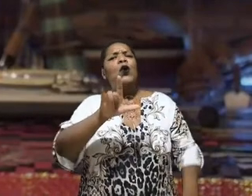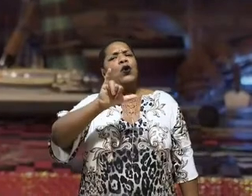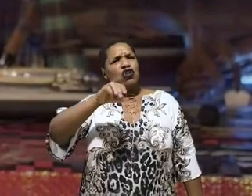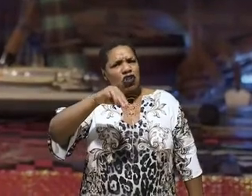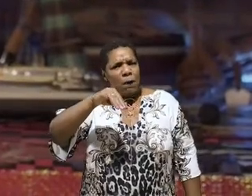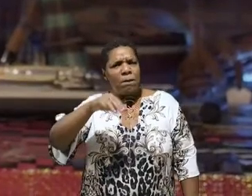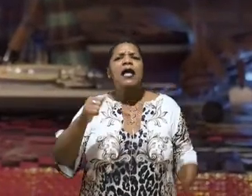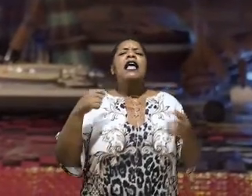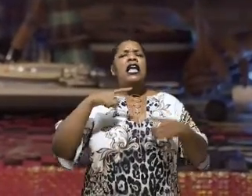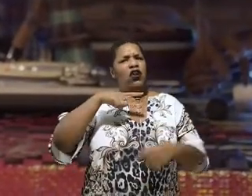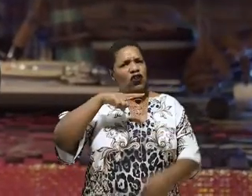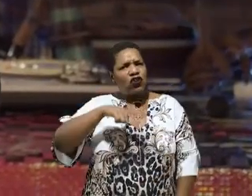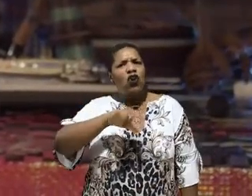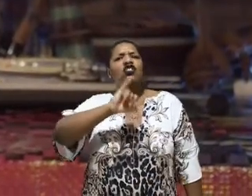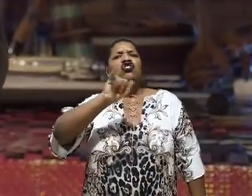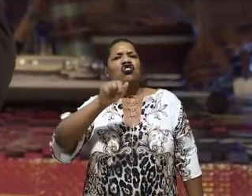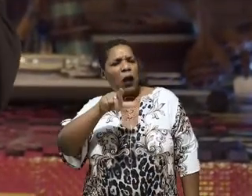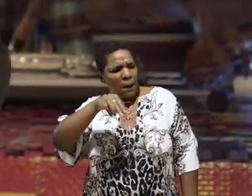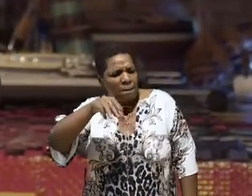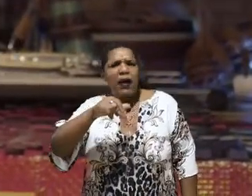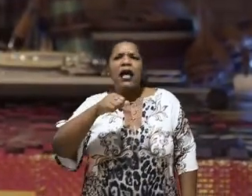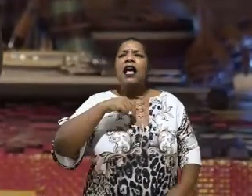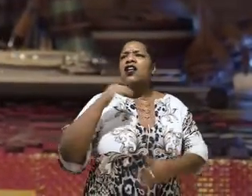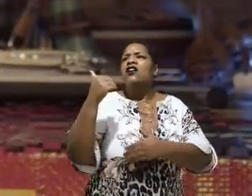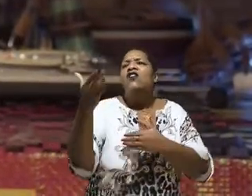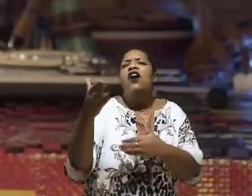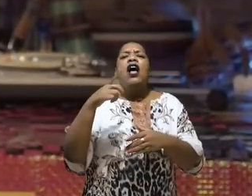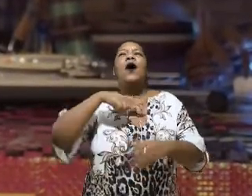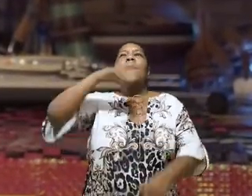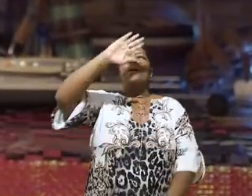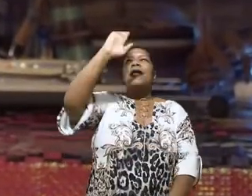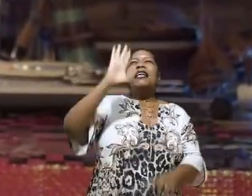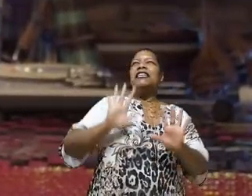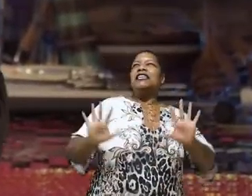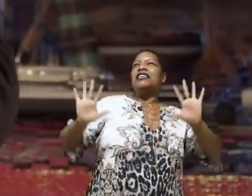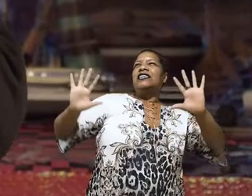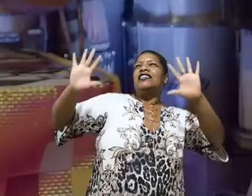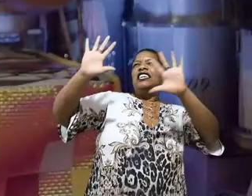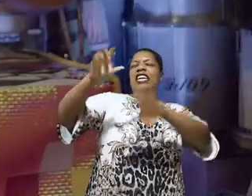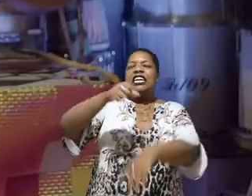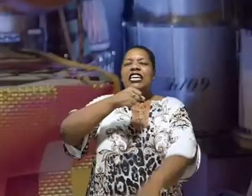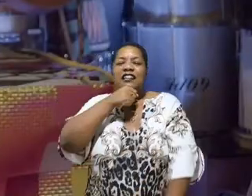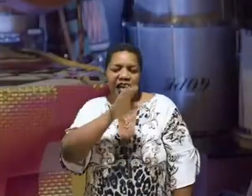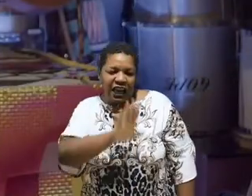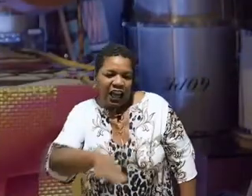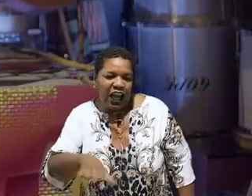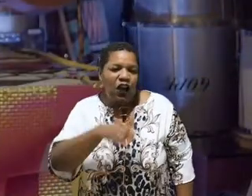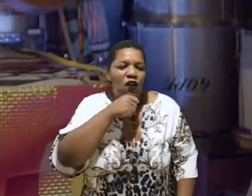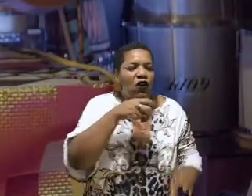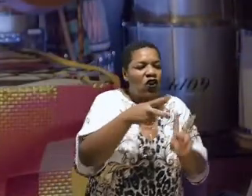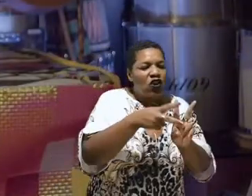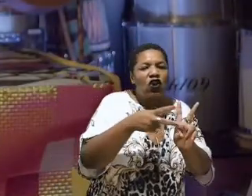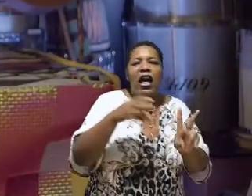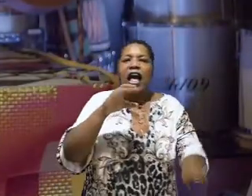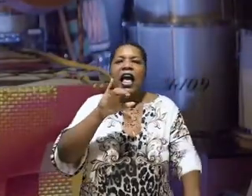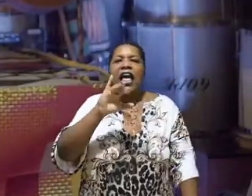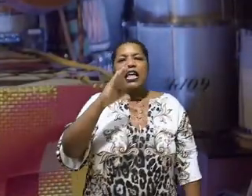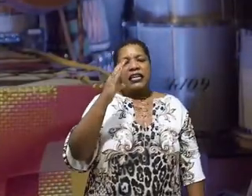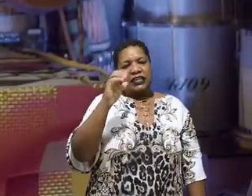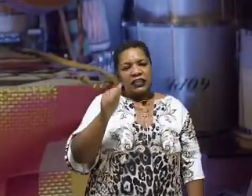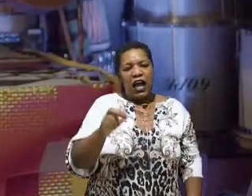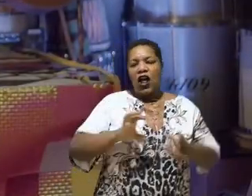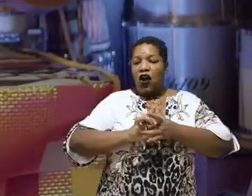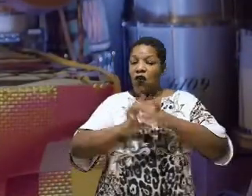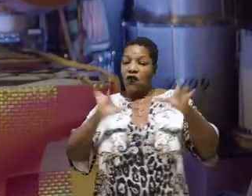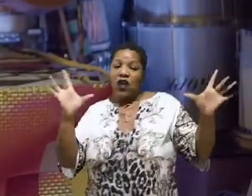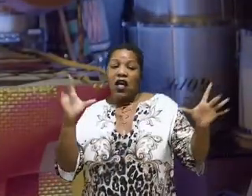Kondzilla sou Ludmila diz a Mirela eu já sei a Juiz de Fora tira fora para se usou as Crianças o senhor e senhora indígenas